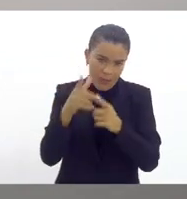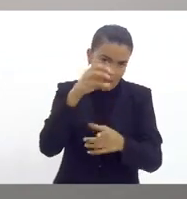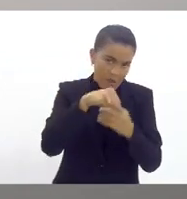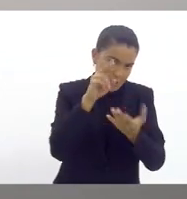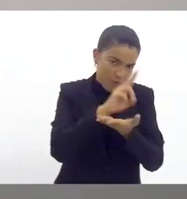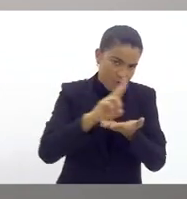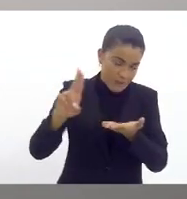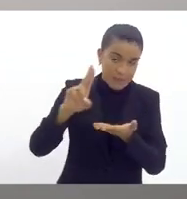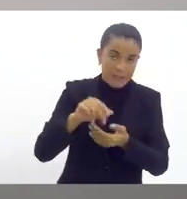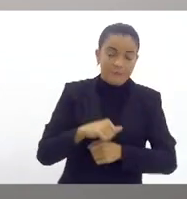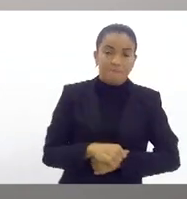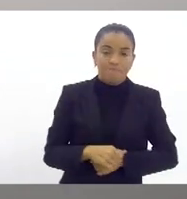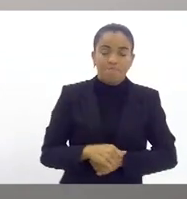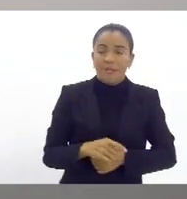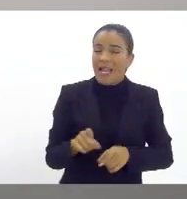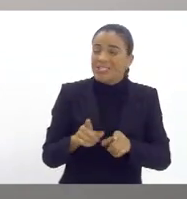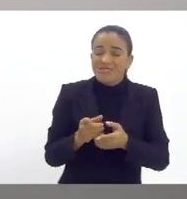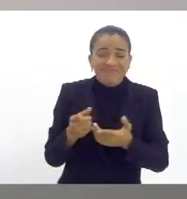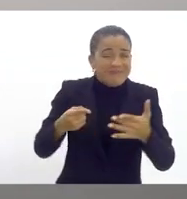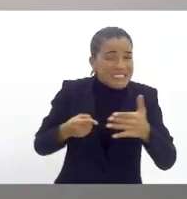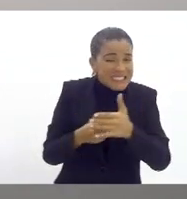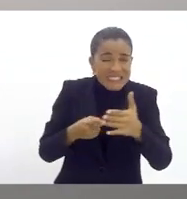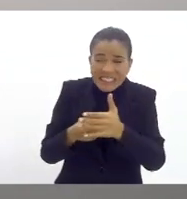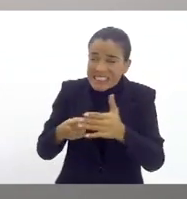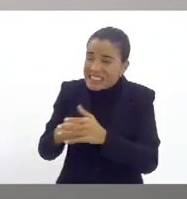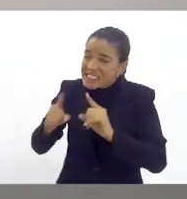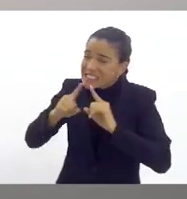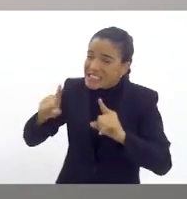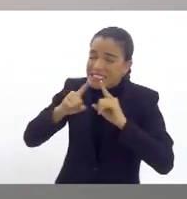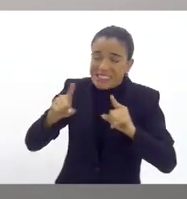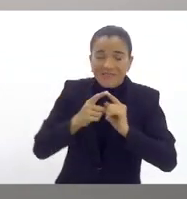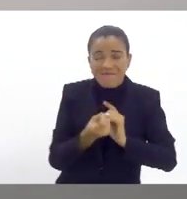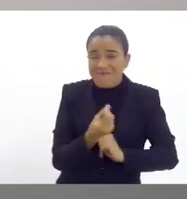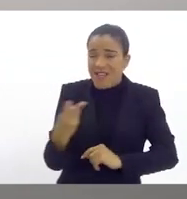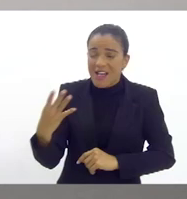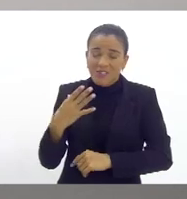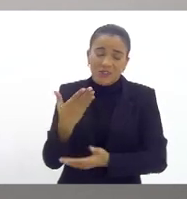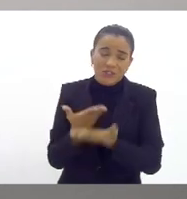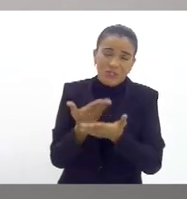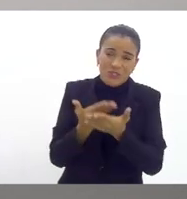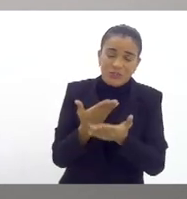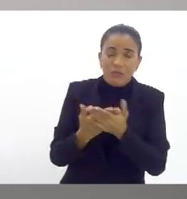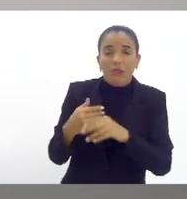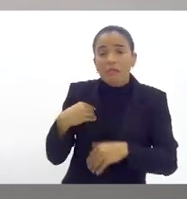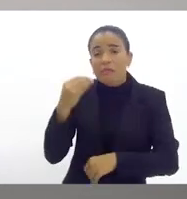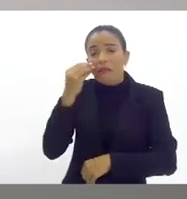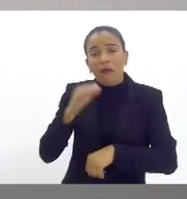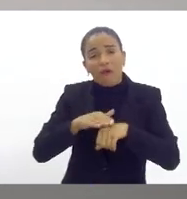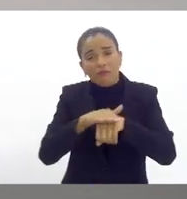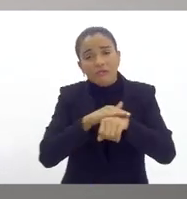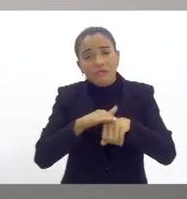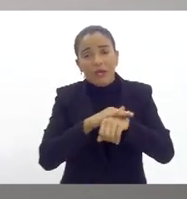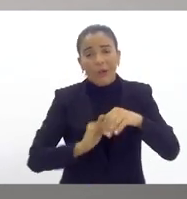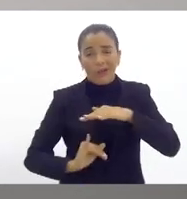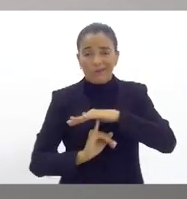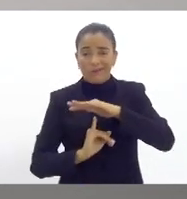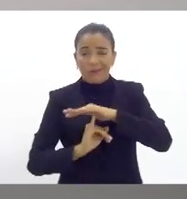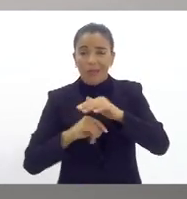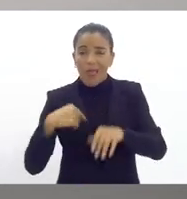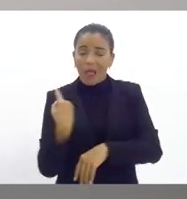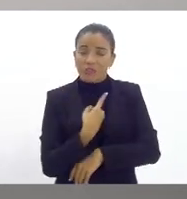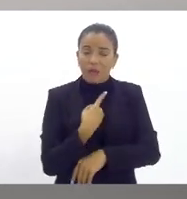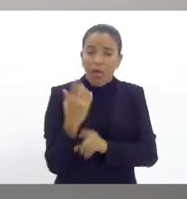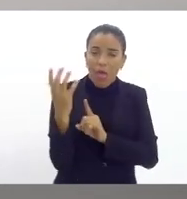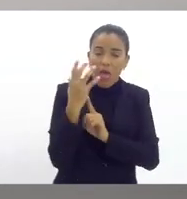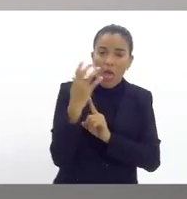Universidades a gente recebe inúmeras de reclamações dos Estudantes e quando a gente chega para tentar conversar com a instituição muita das vezes nós somos